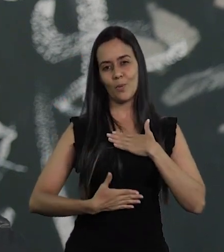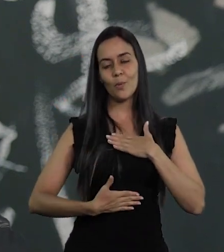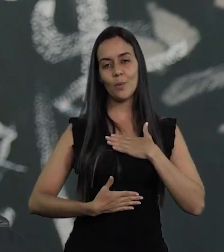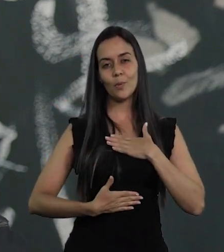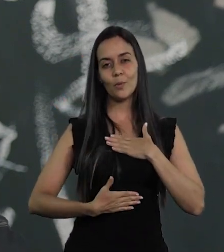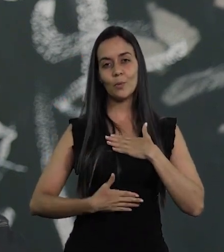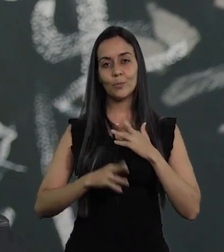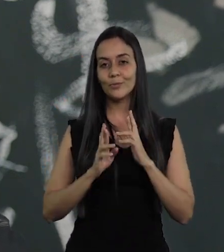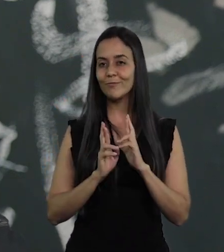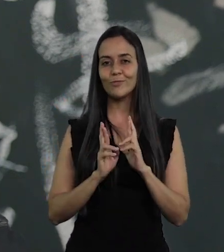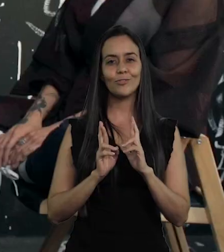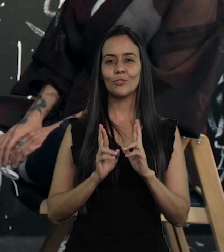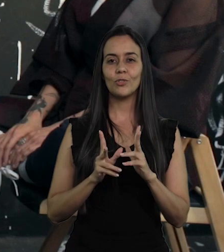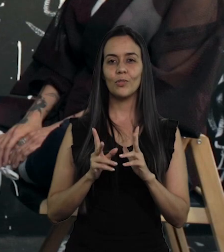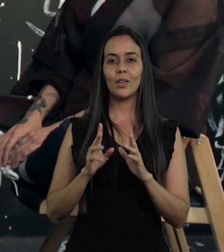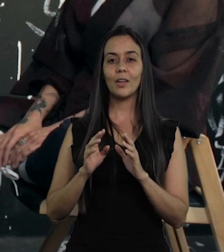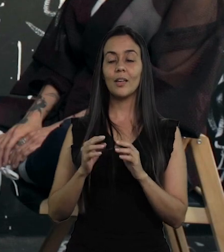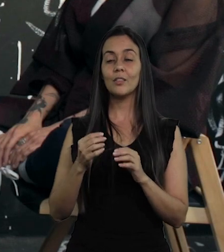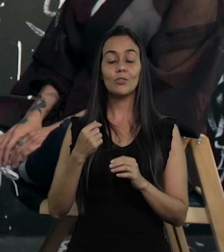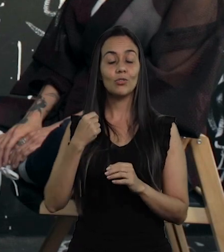tônus que você